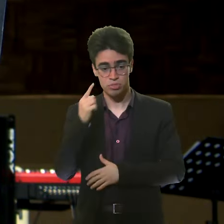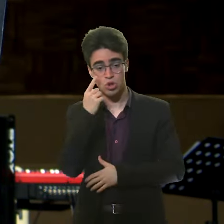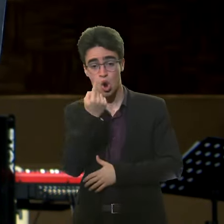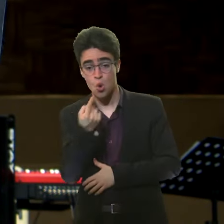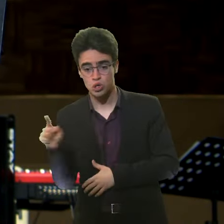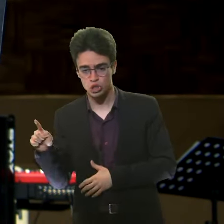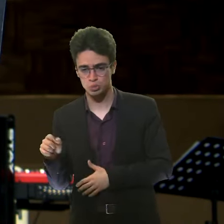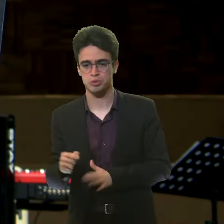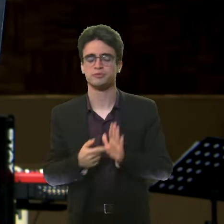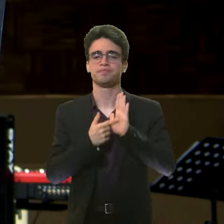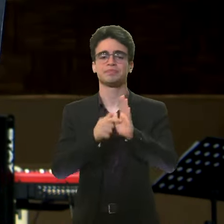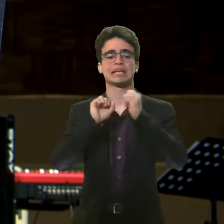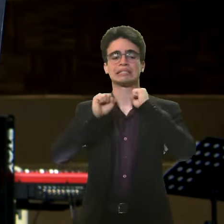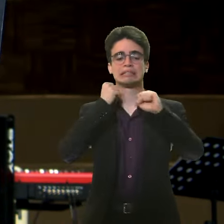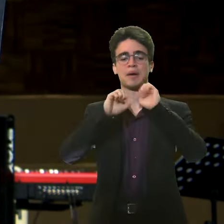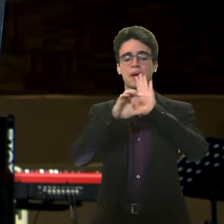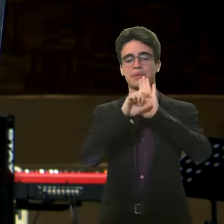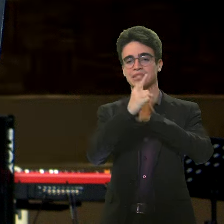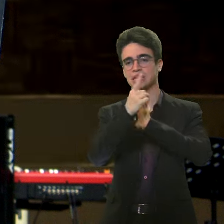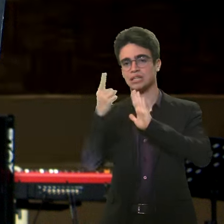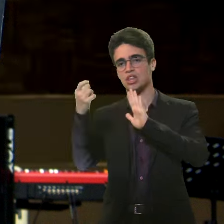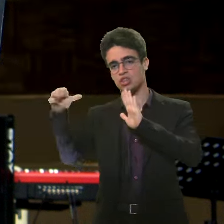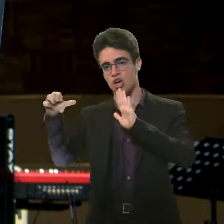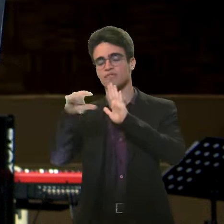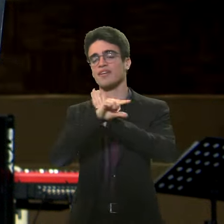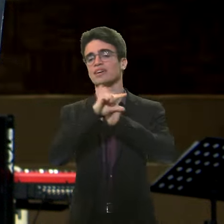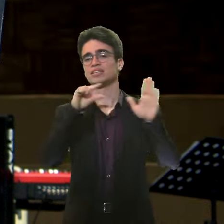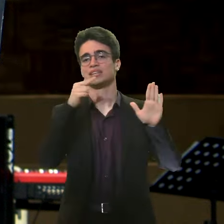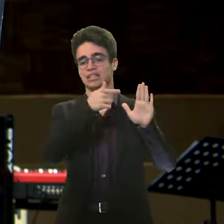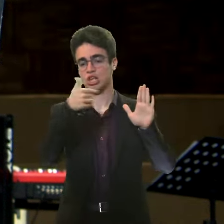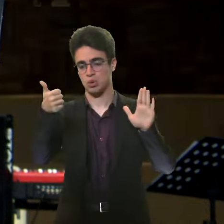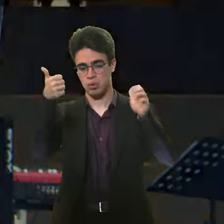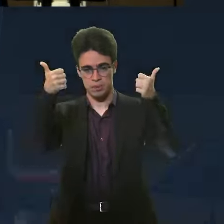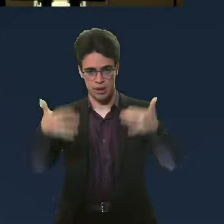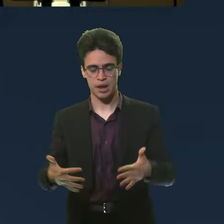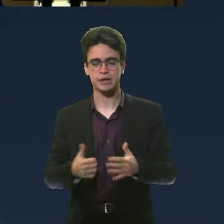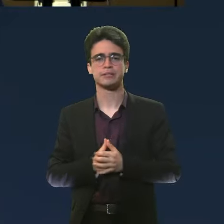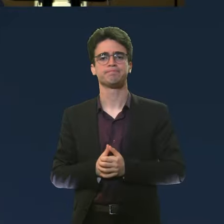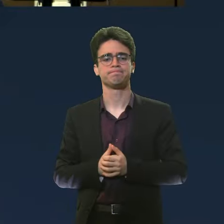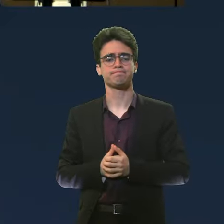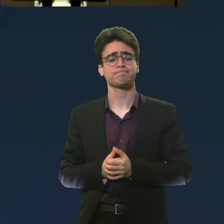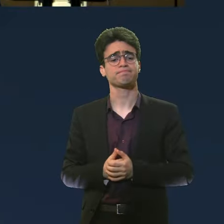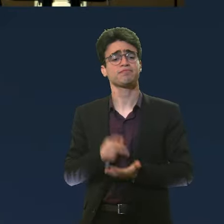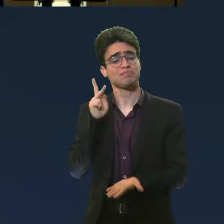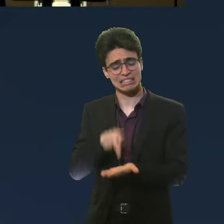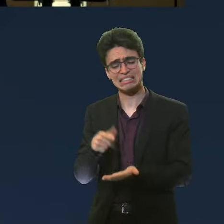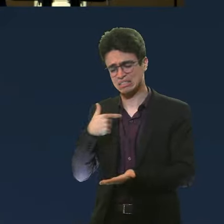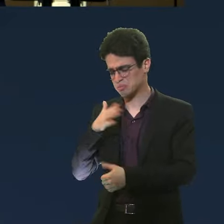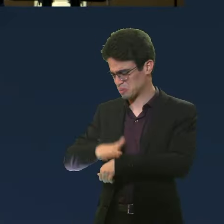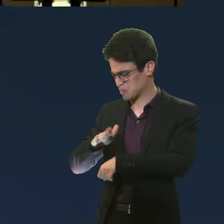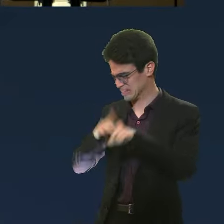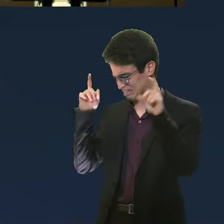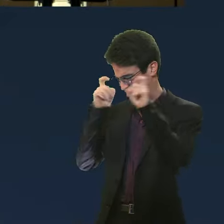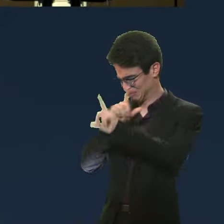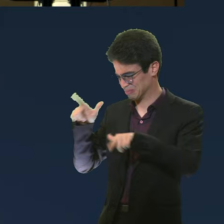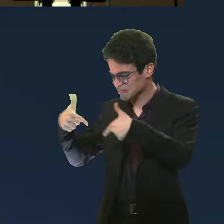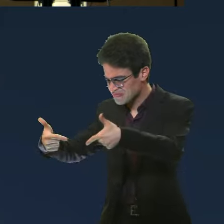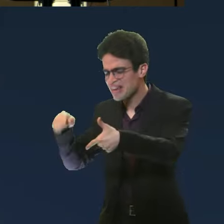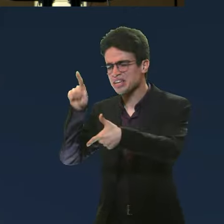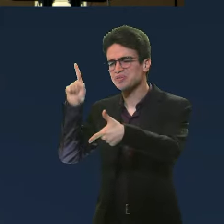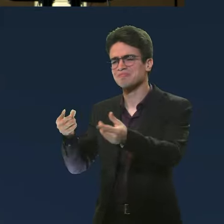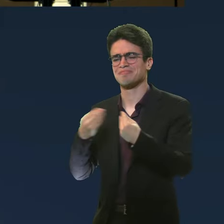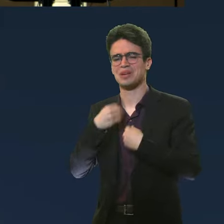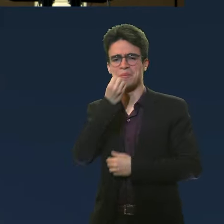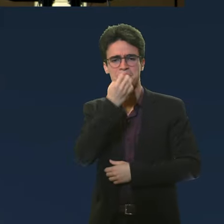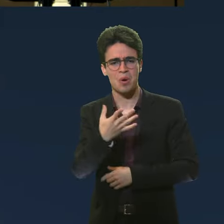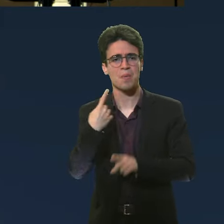eu separei, Salmo 119, versículo 71, foi-me bom ter eu passado pela aflição, para que aprendesse